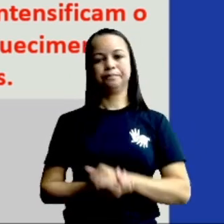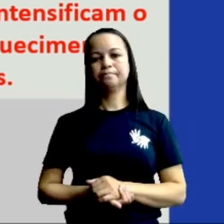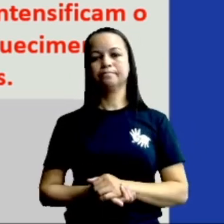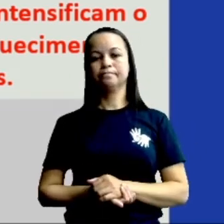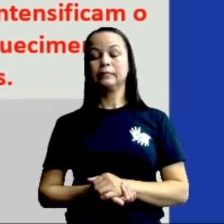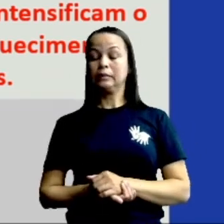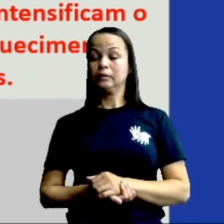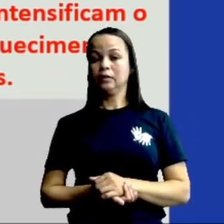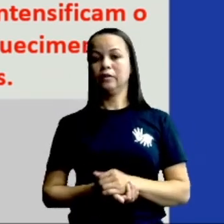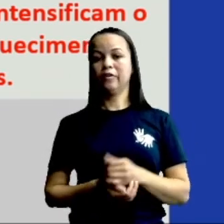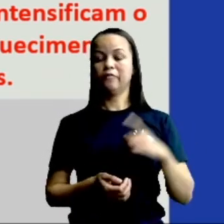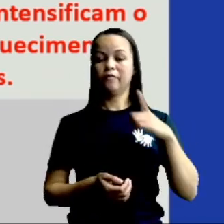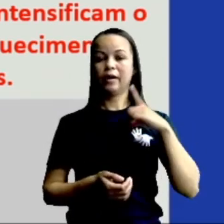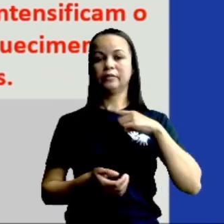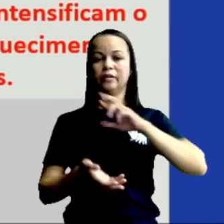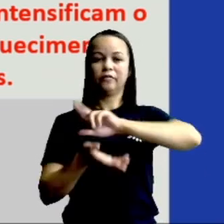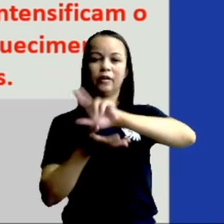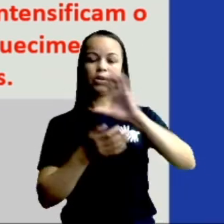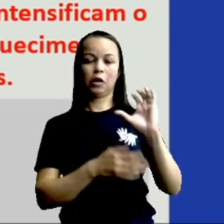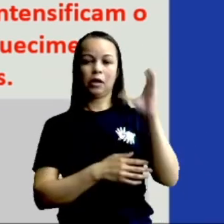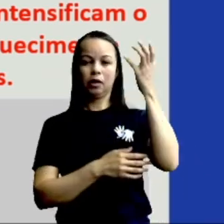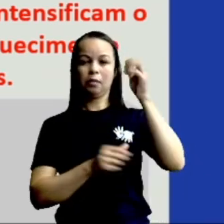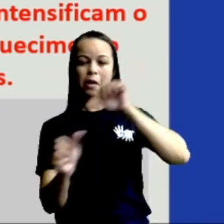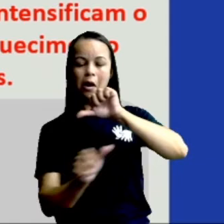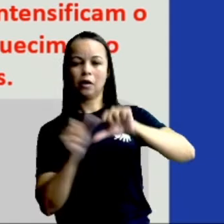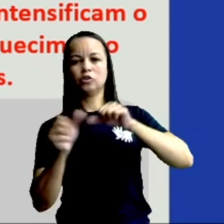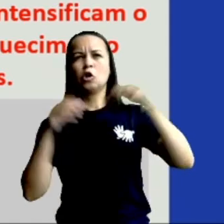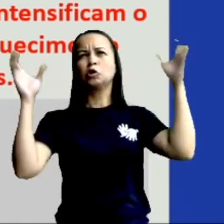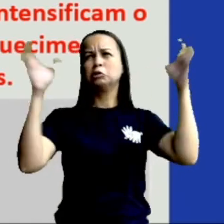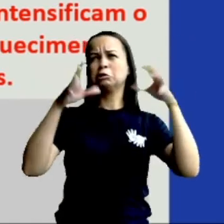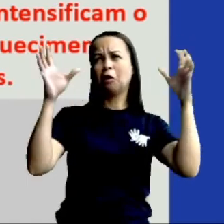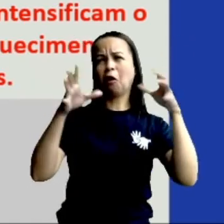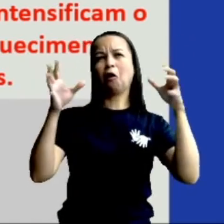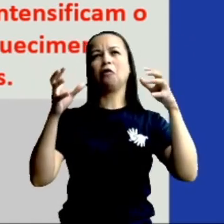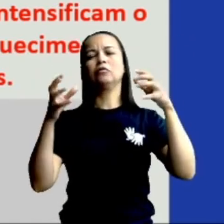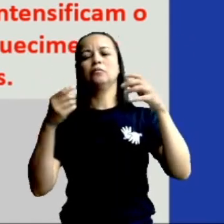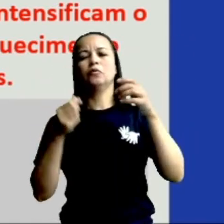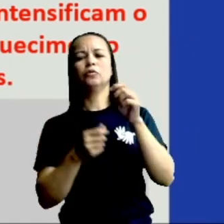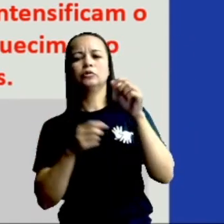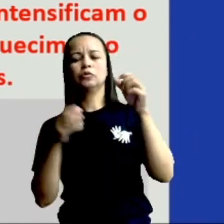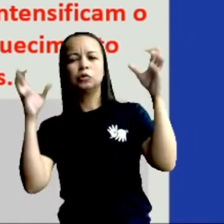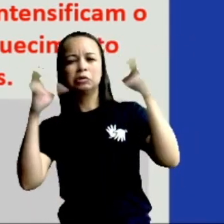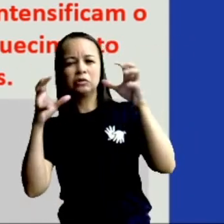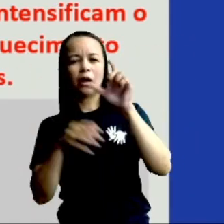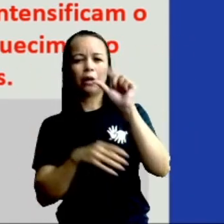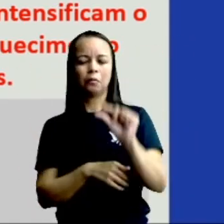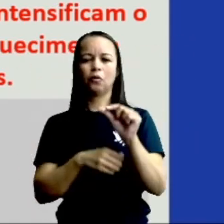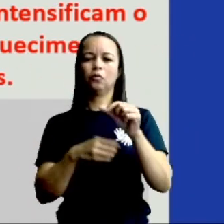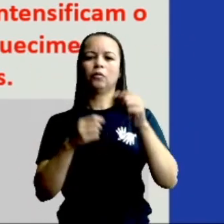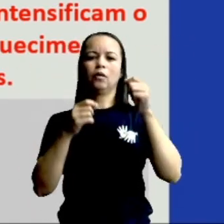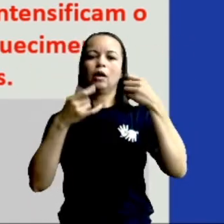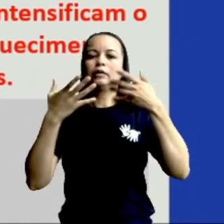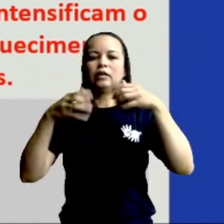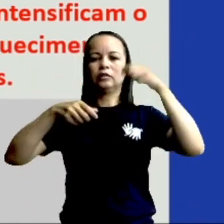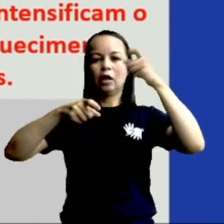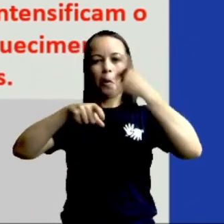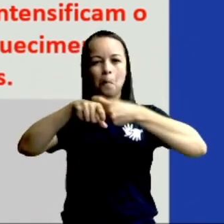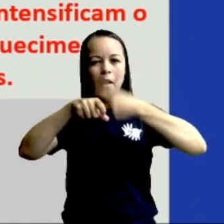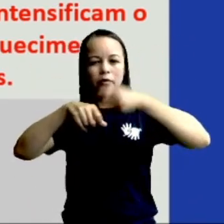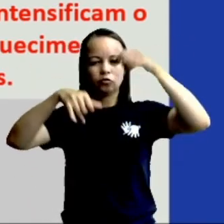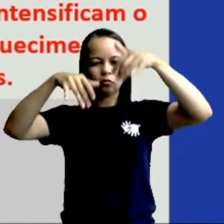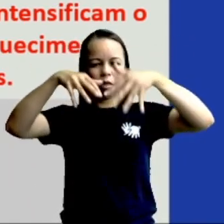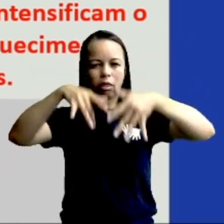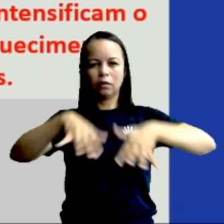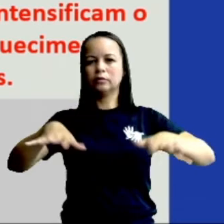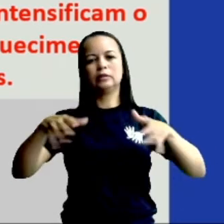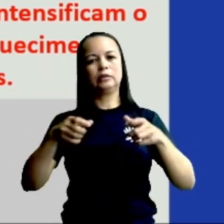haver muitas mudanças climáticas, chove demais, não chove, chuva ácida, derrete o geleiro, o nível da água sobe.